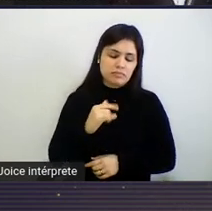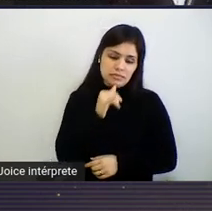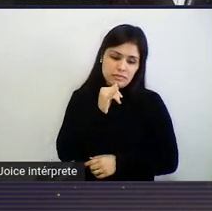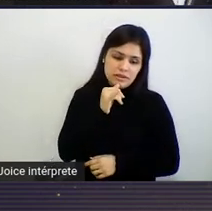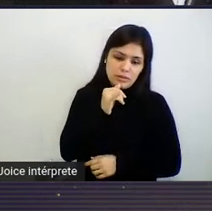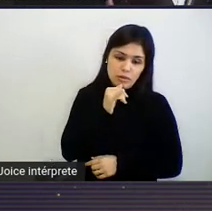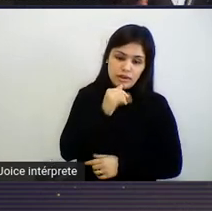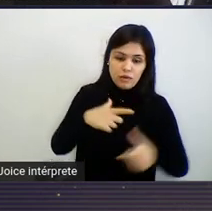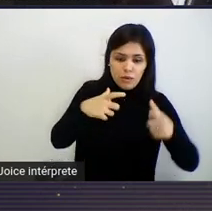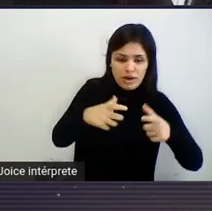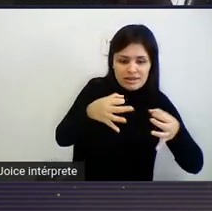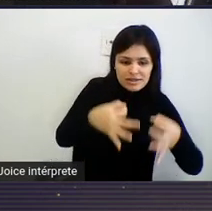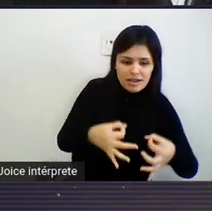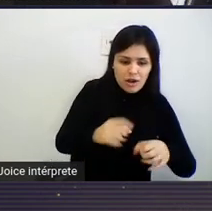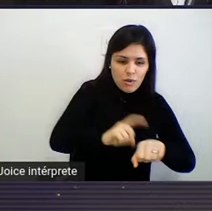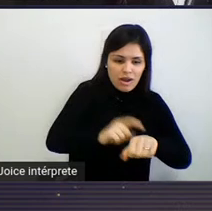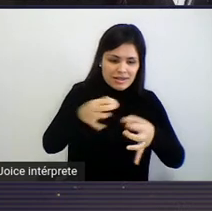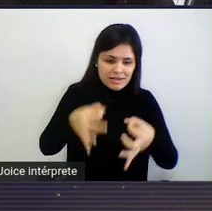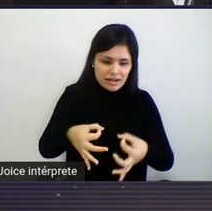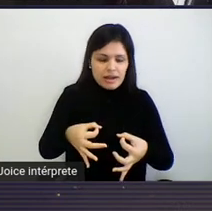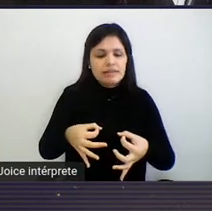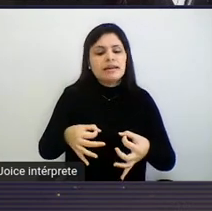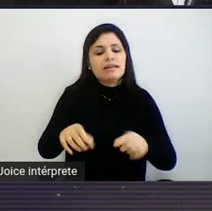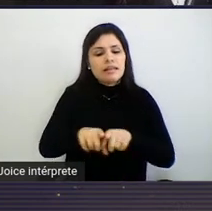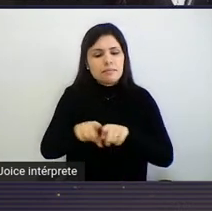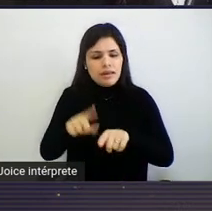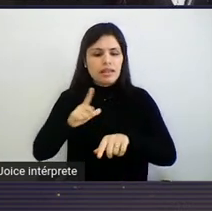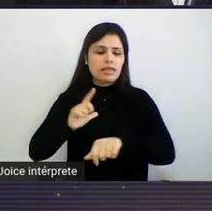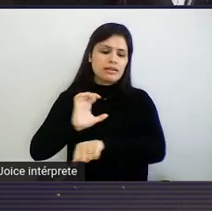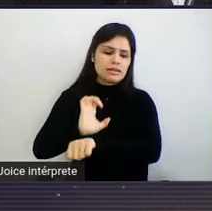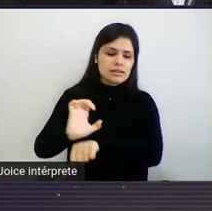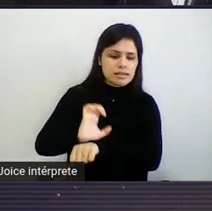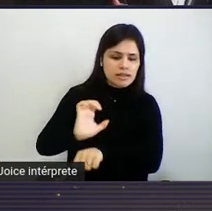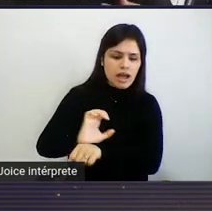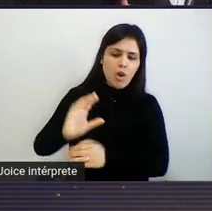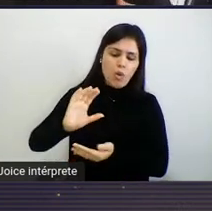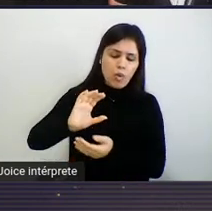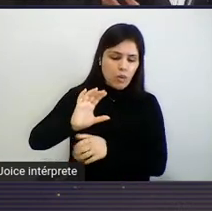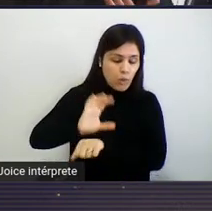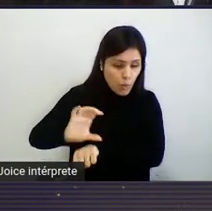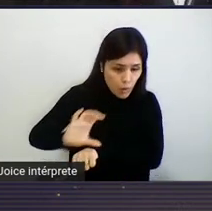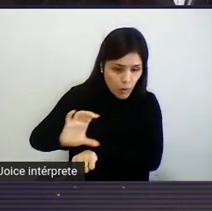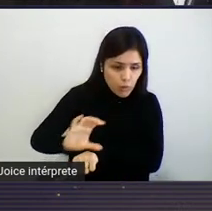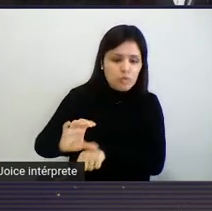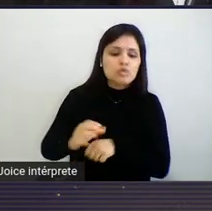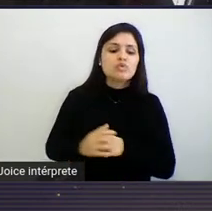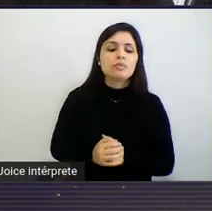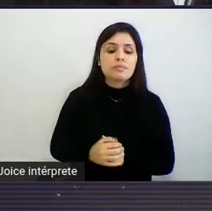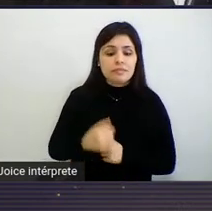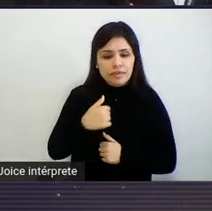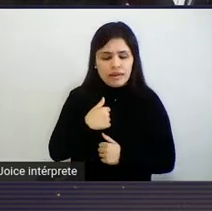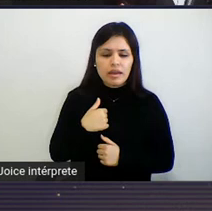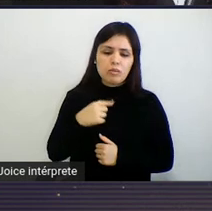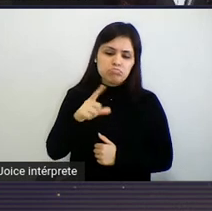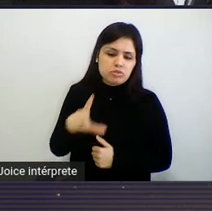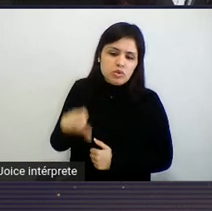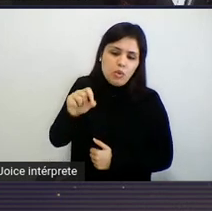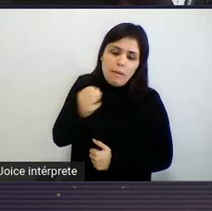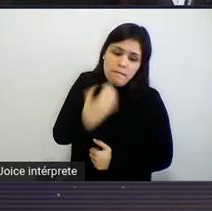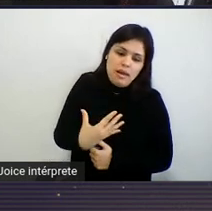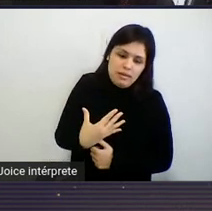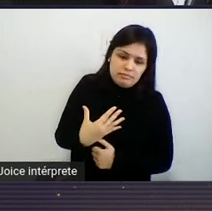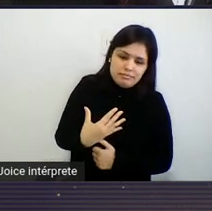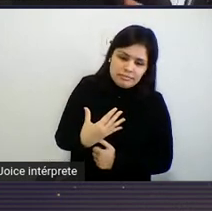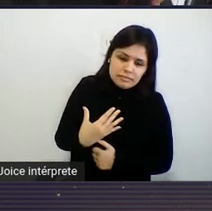estágios, para ter feito o curso também. Então, acho que teve um certo ponto de eu ter tomado uma boa decisão, um certo